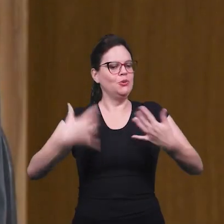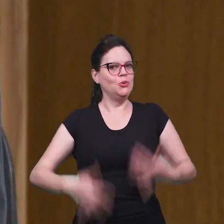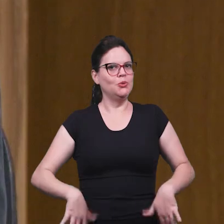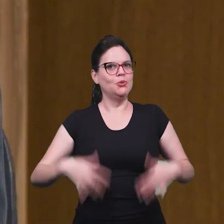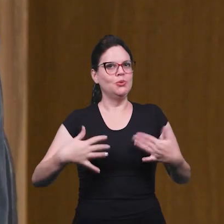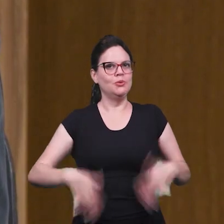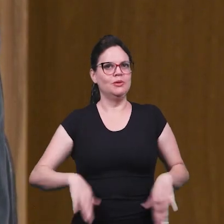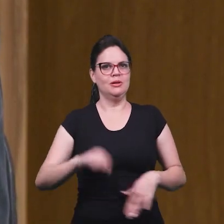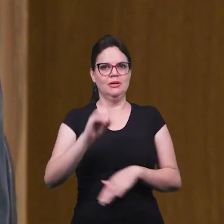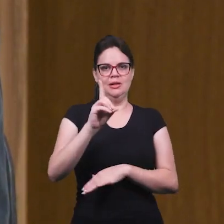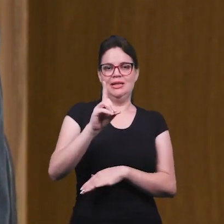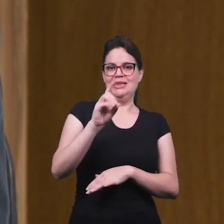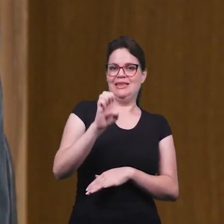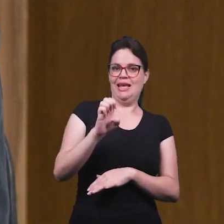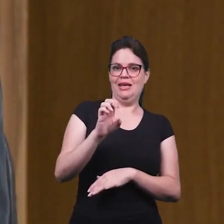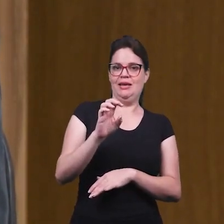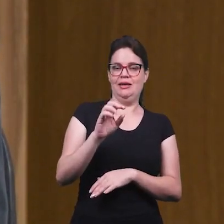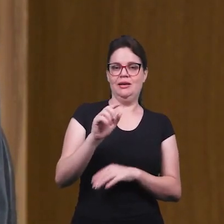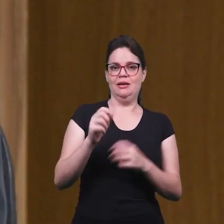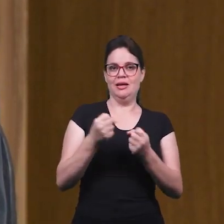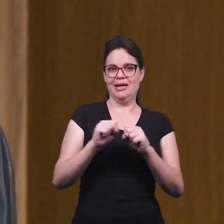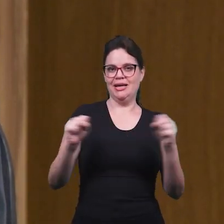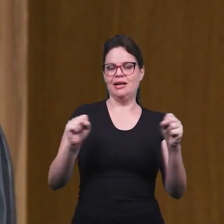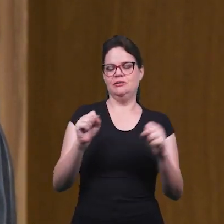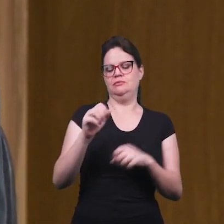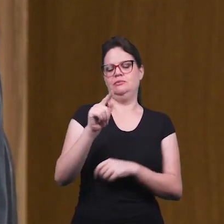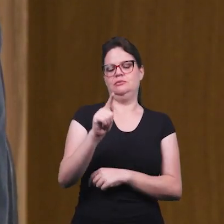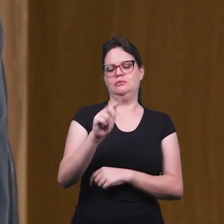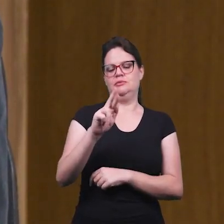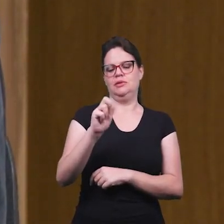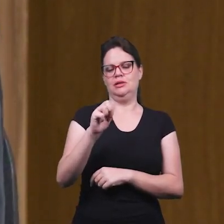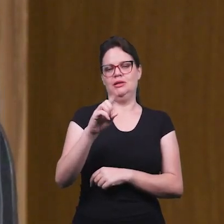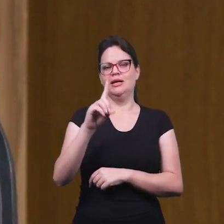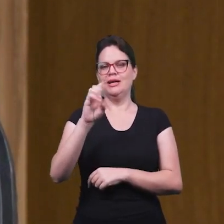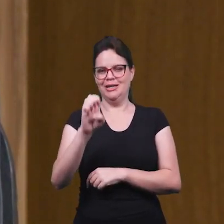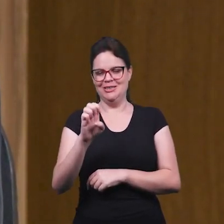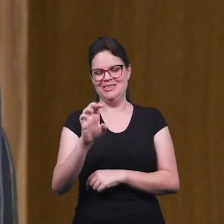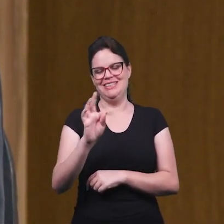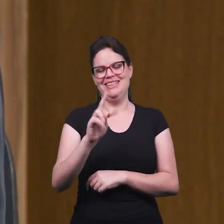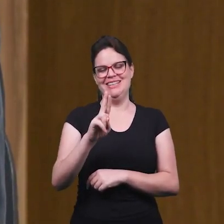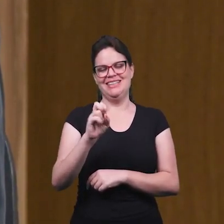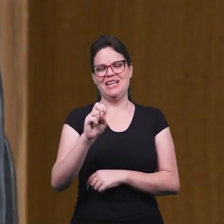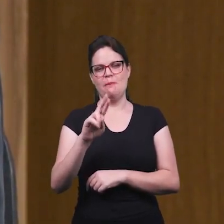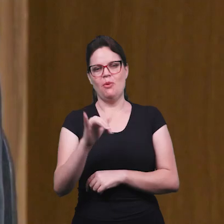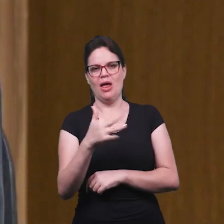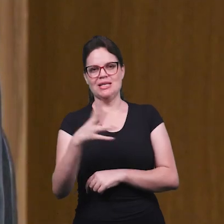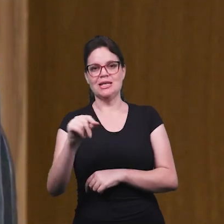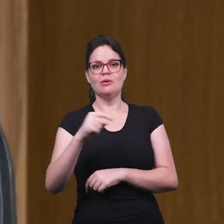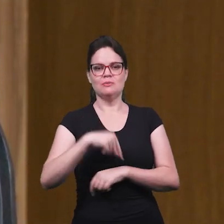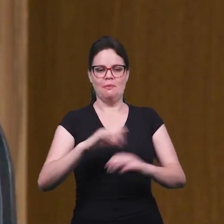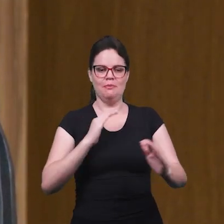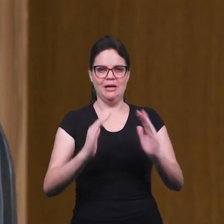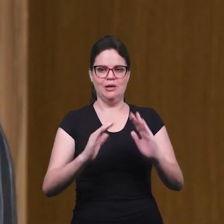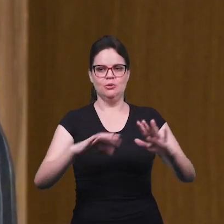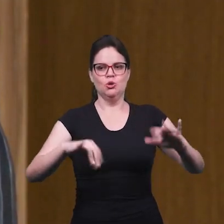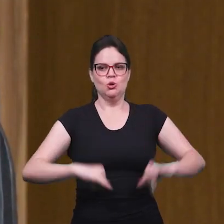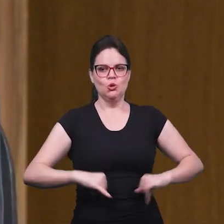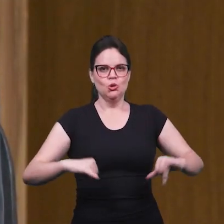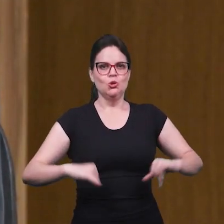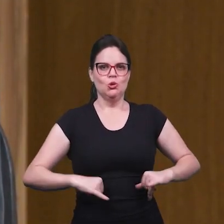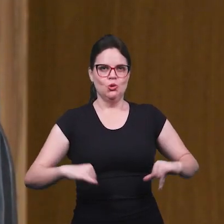não da grande tribulação. Porque a igreja, ela é vencedora. Ela viveu sempre, toda a sua história,